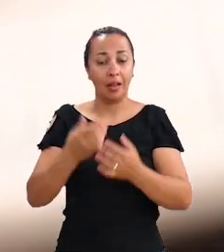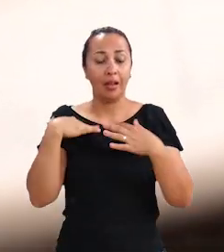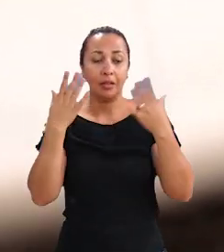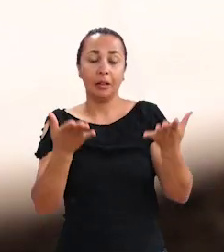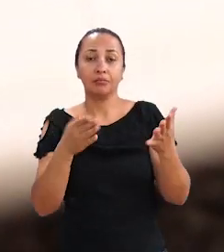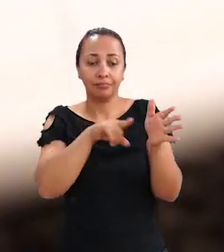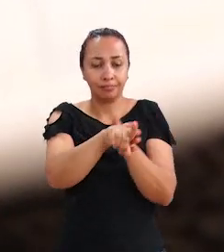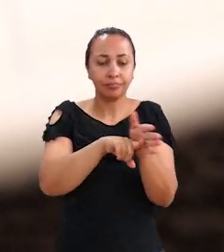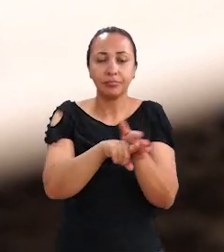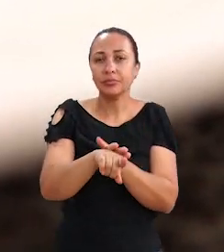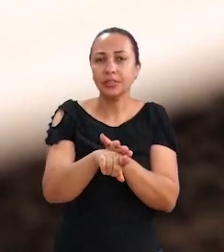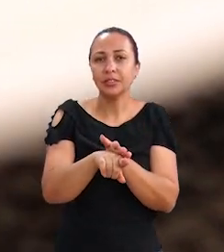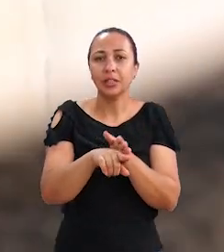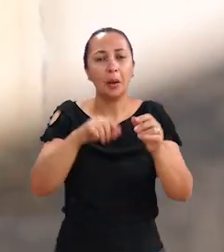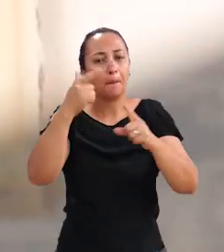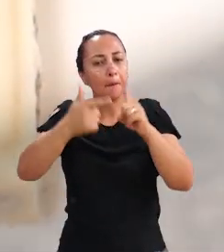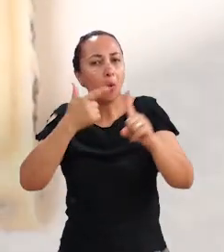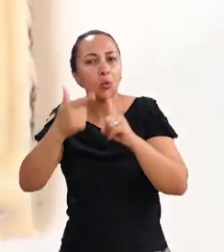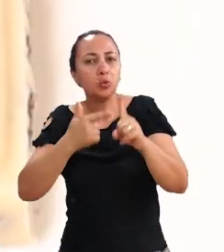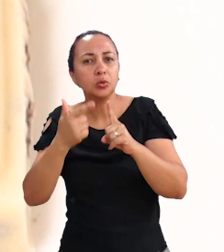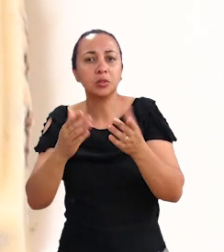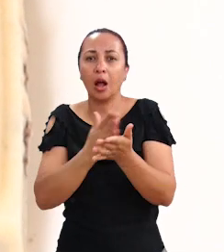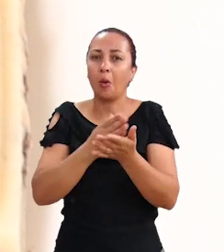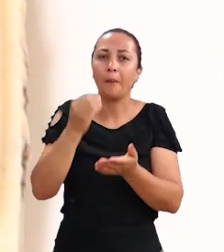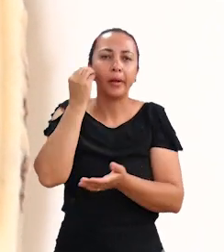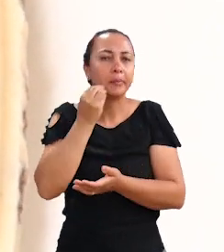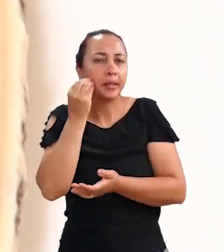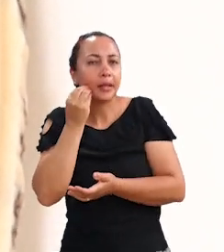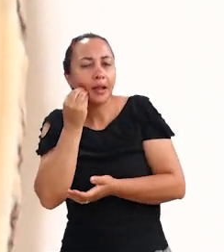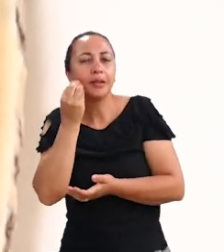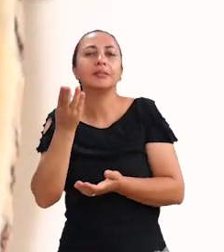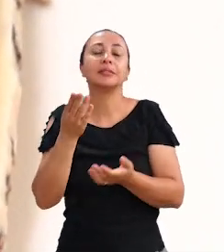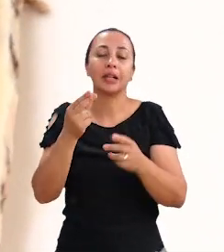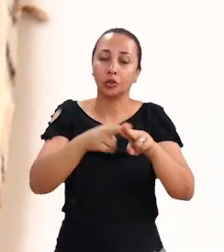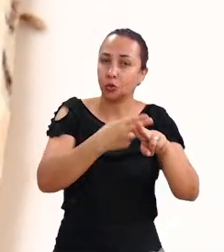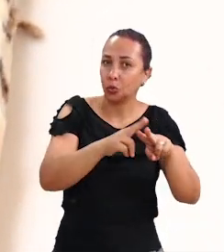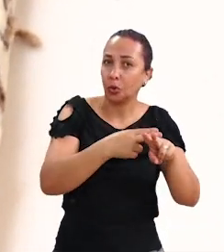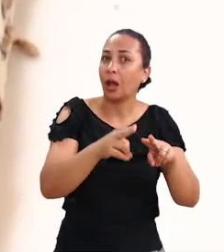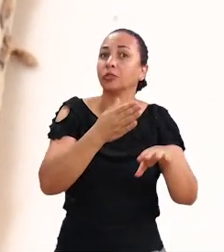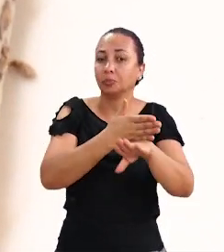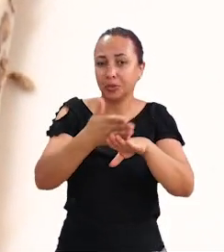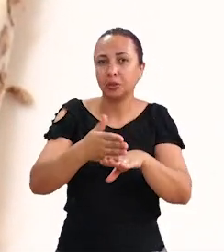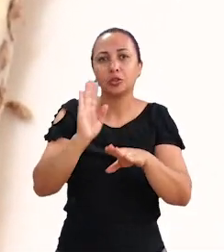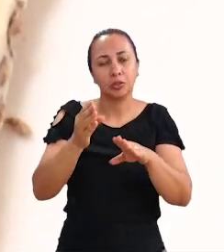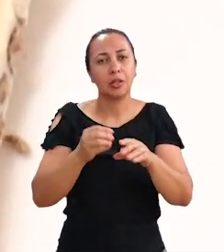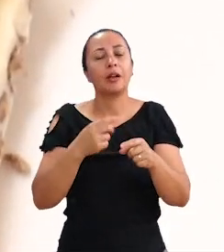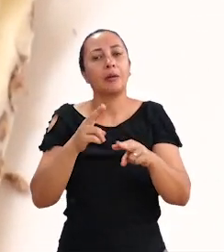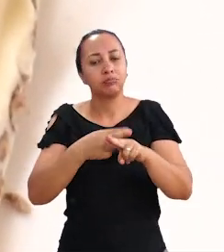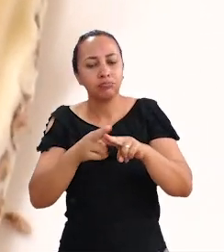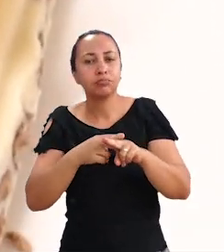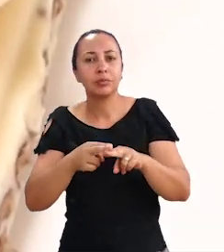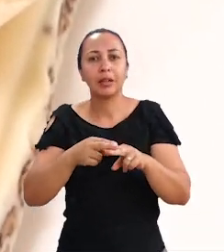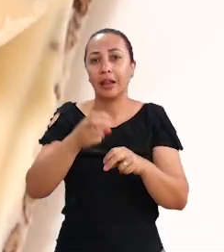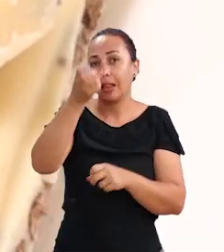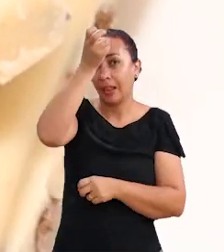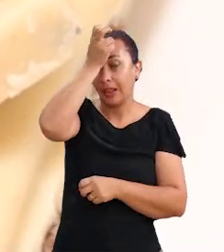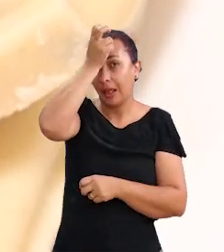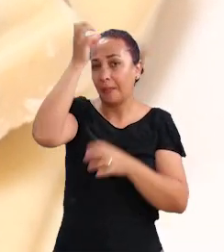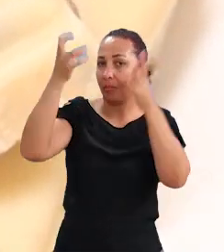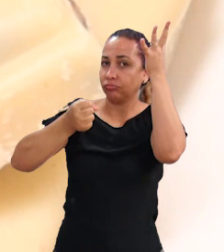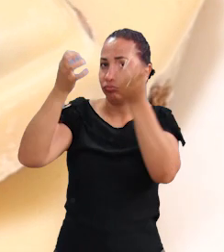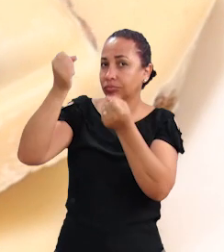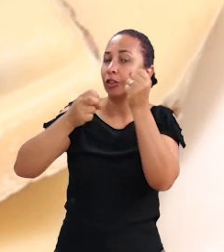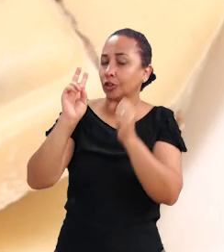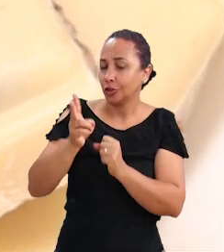pesquisa produzindo as amostras, né, desse chocolate, né? Então a gente já produziu a amostra do leite de cabra,